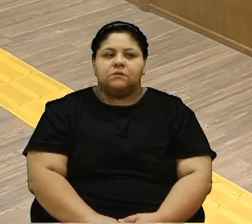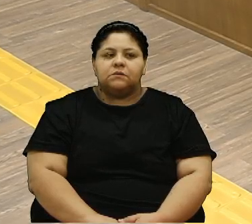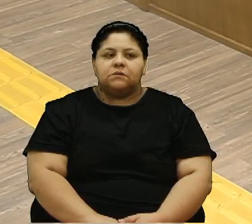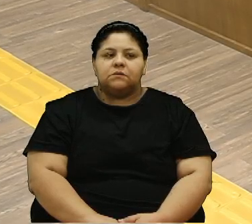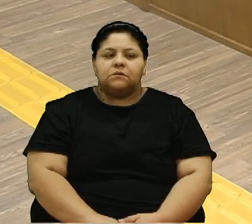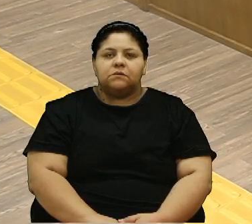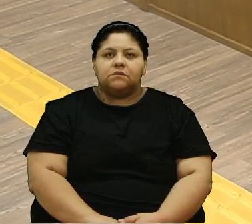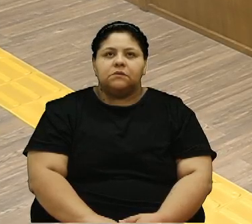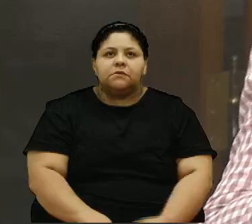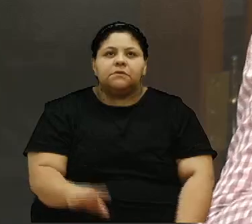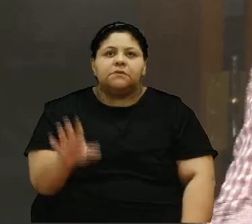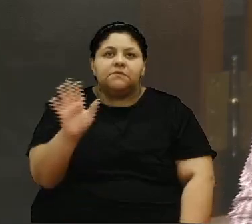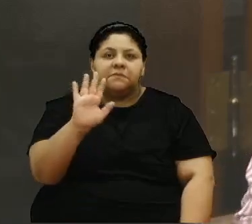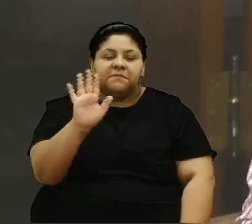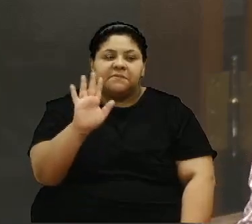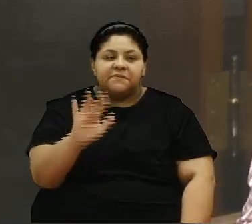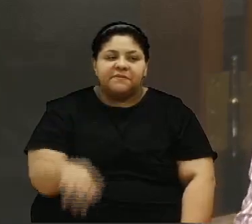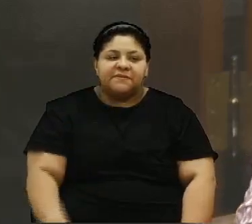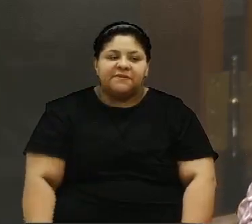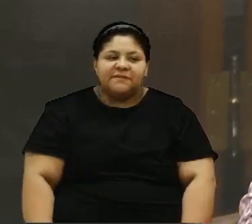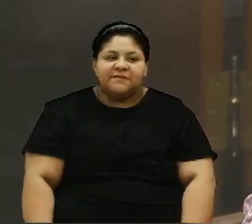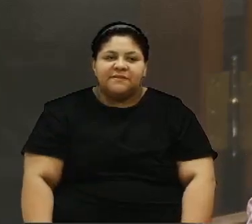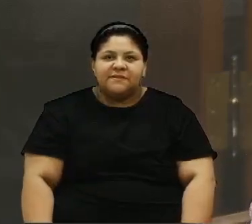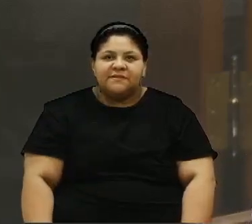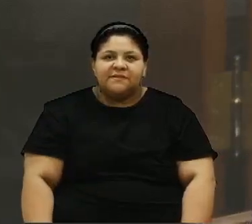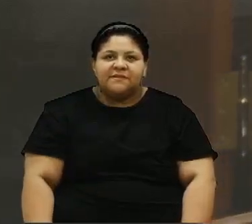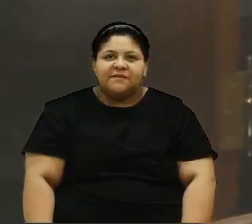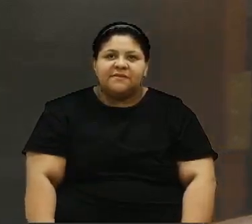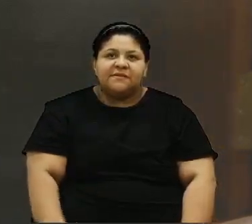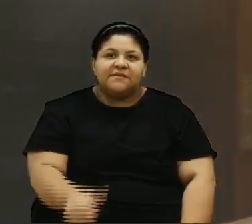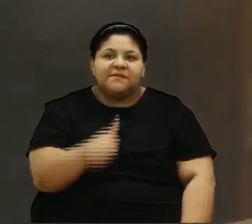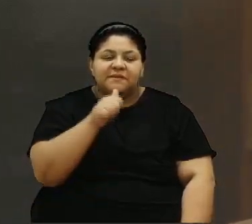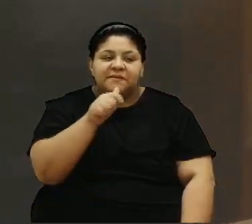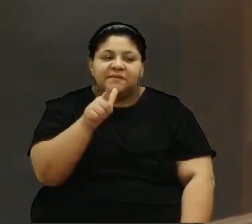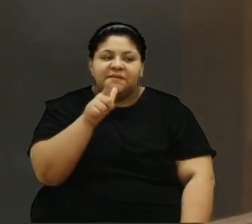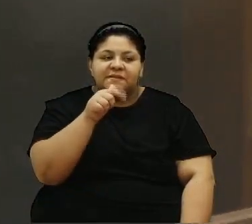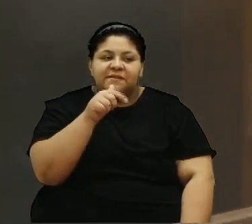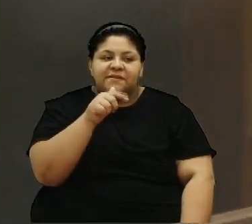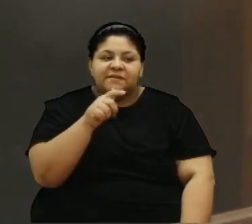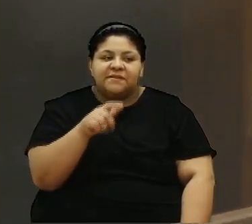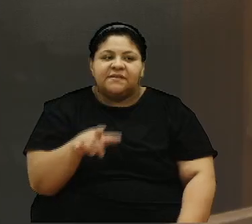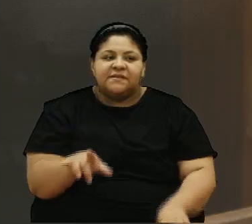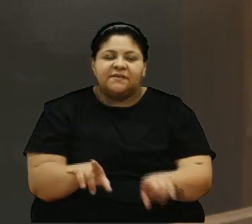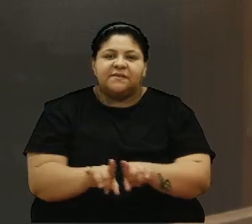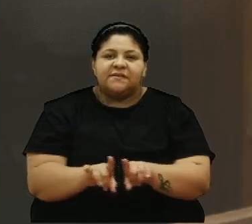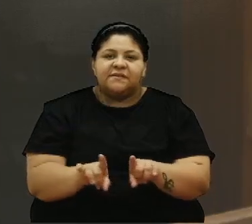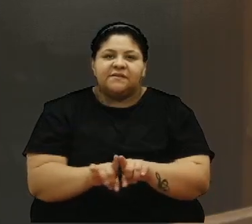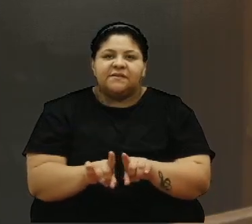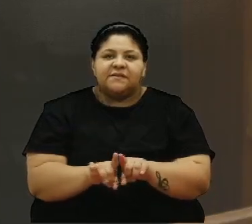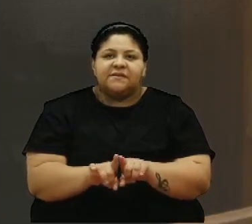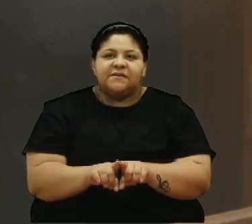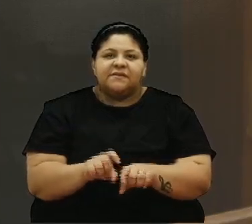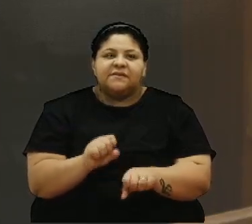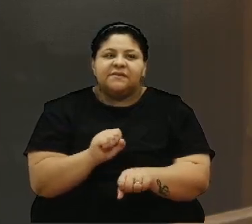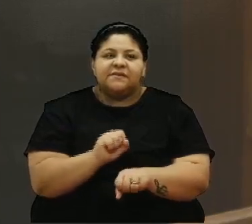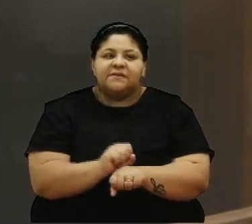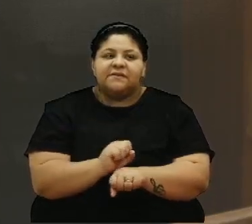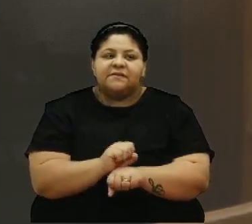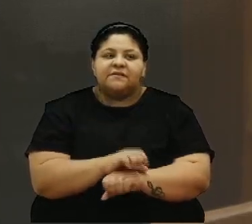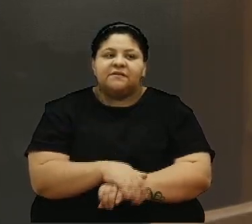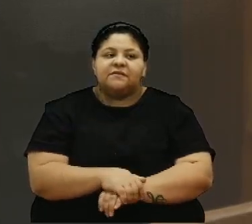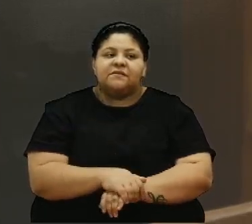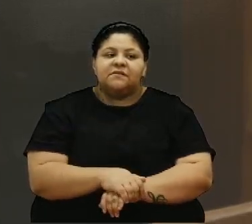Vou tomar uma água antes. Som. Vou tomar uma água antes para não precisar fazer paradas estratégicas aí na fala.